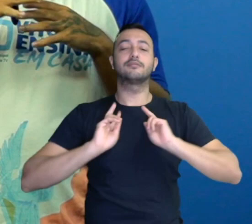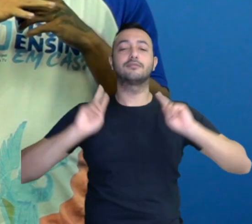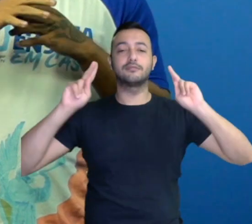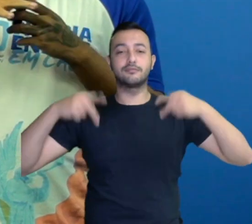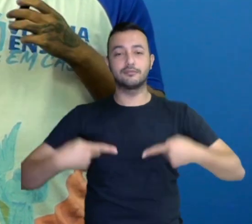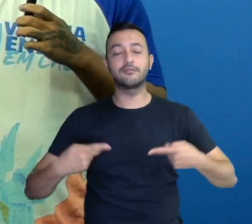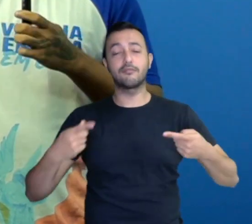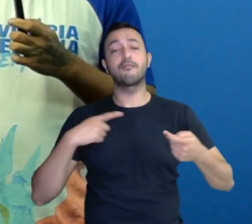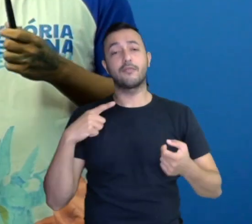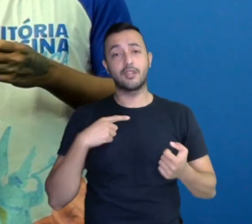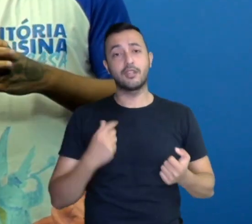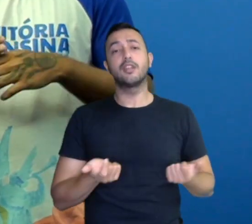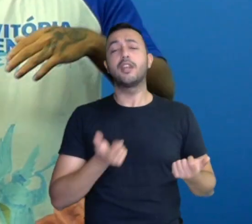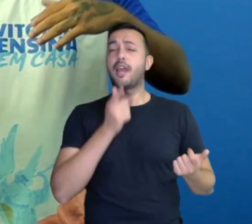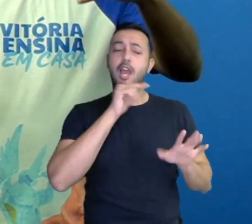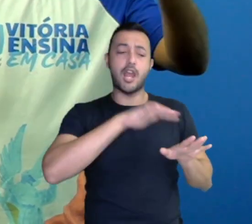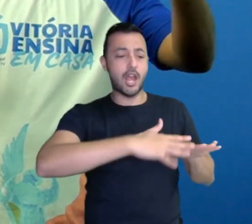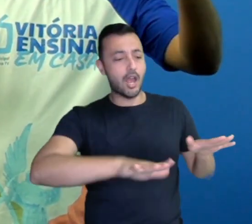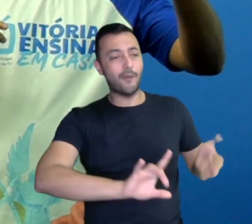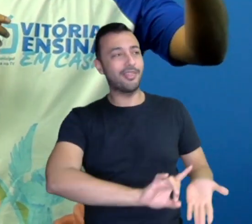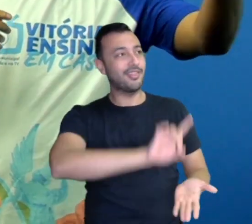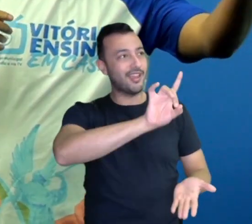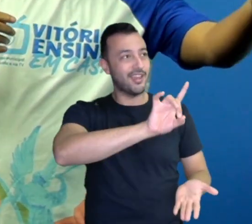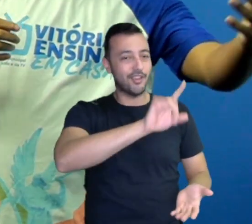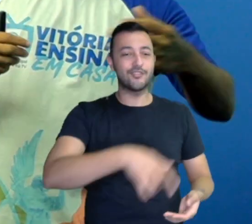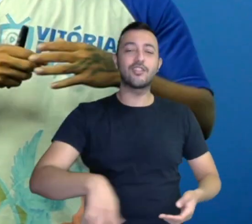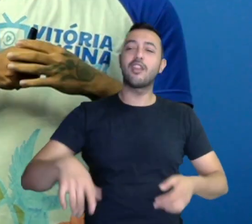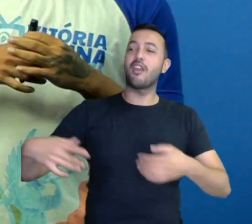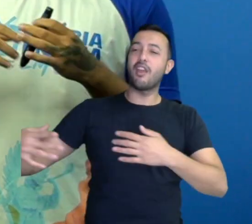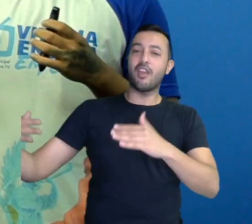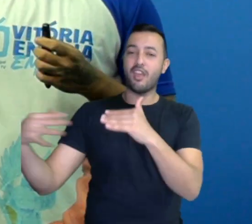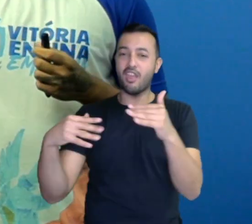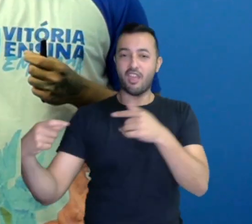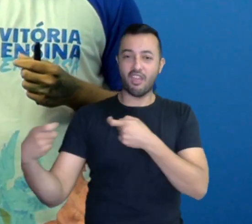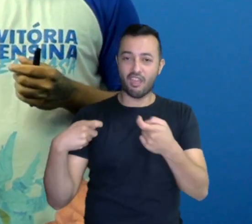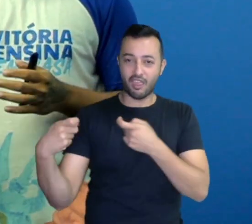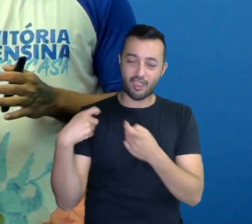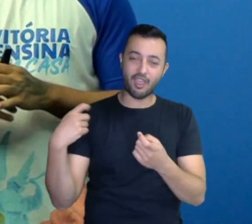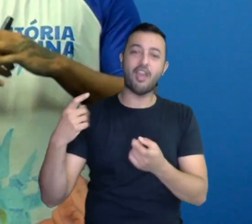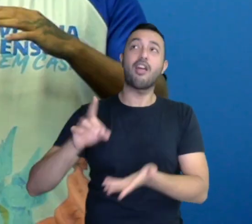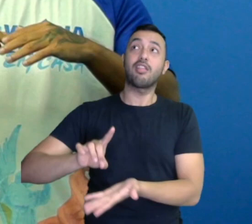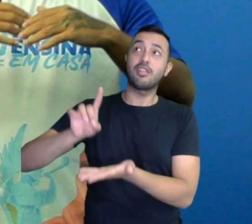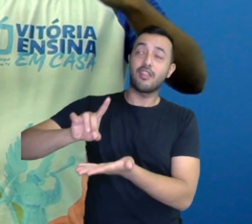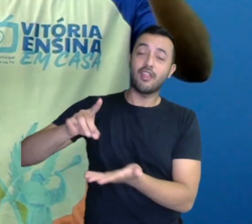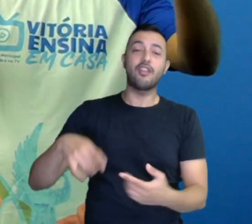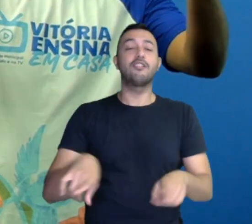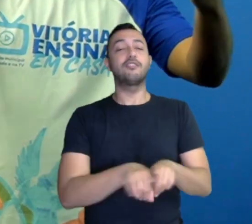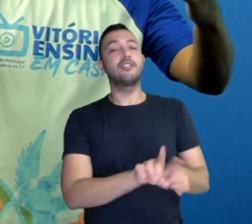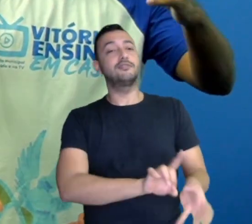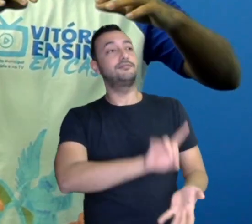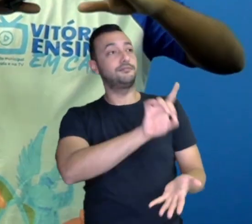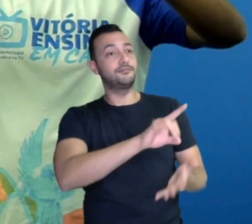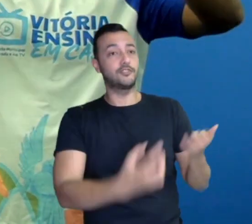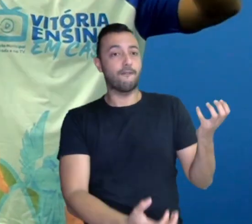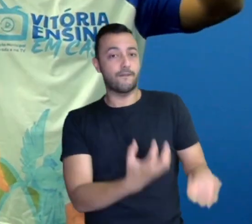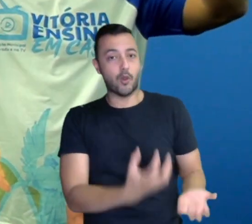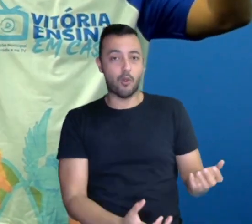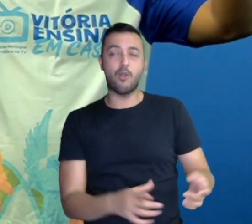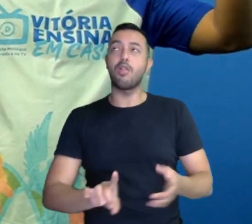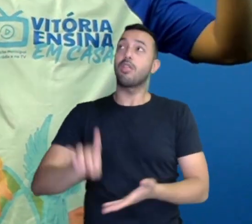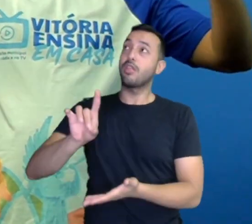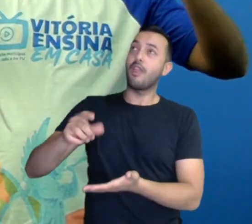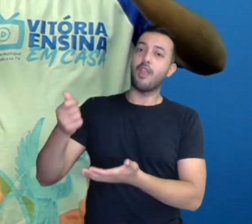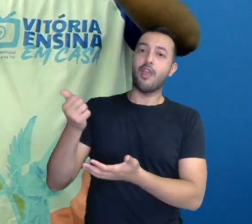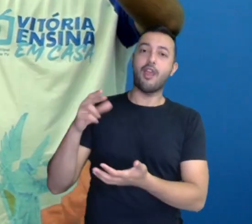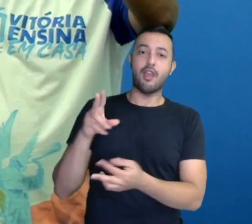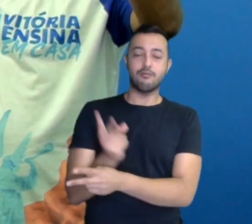a gente tinha as divindades para a água, a divindade para a guerra, a divindade do lar, né, a divindade do fogo. Então, os aspectos